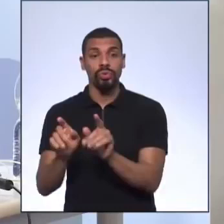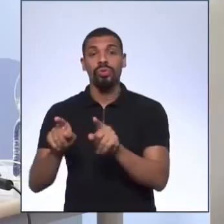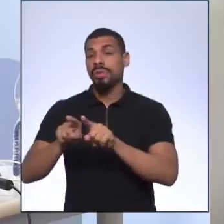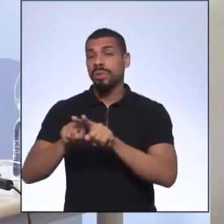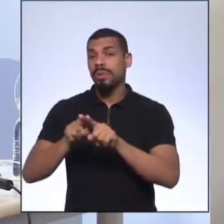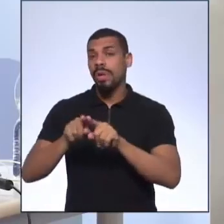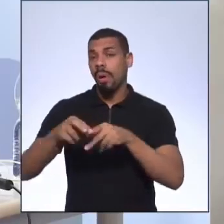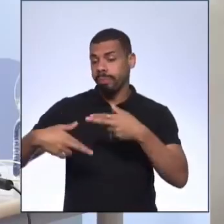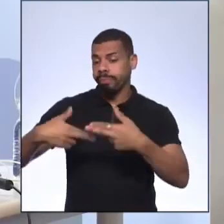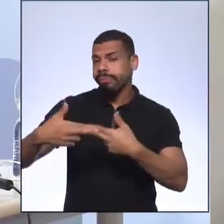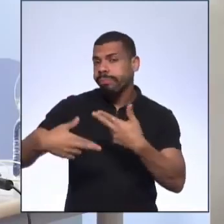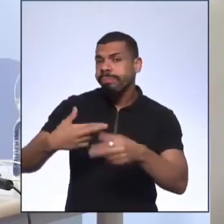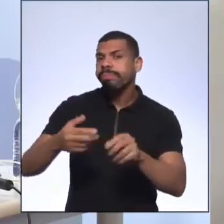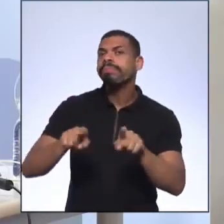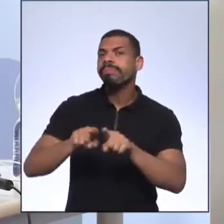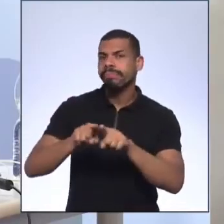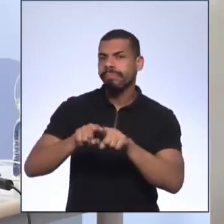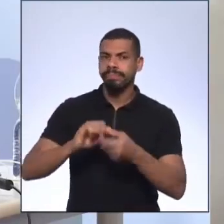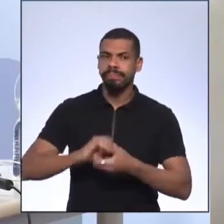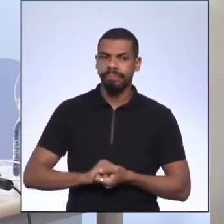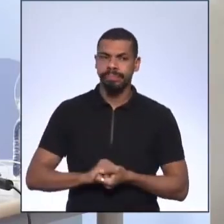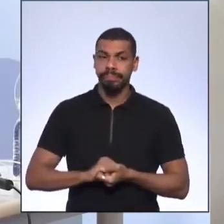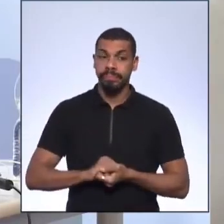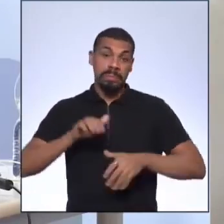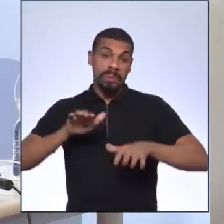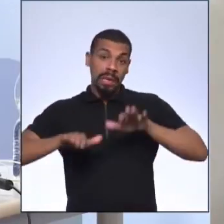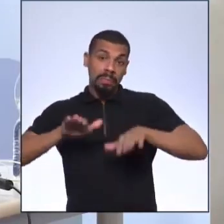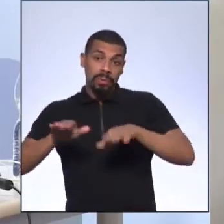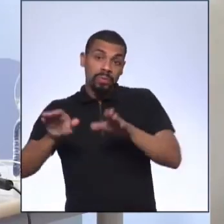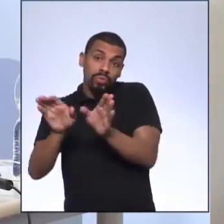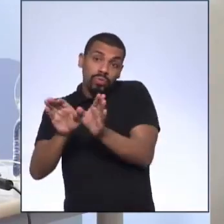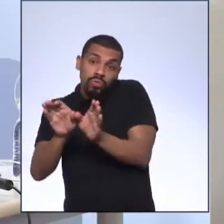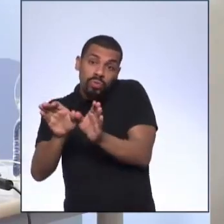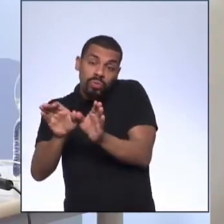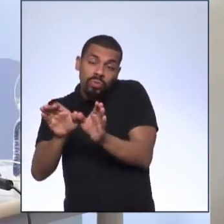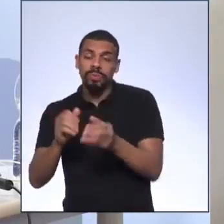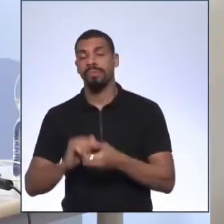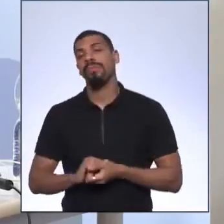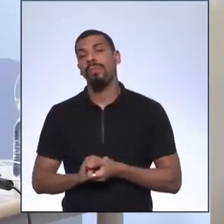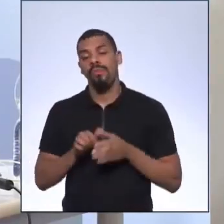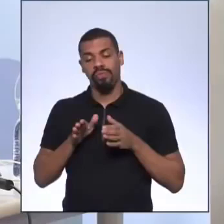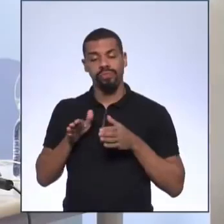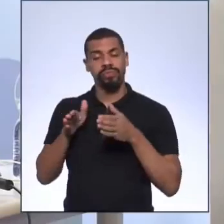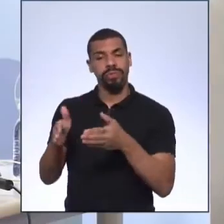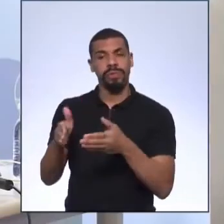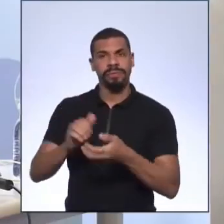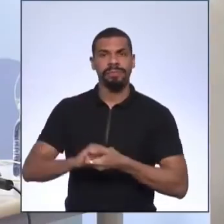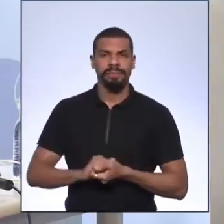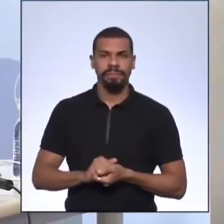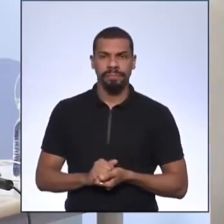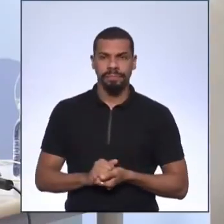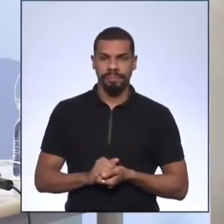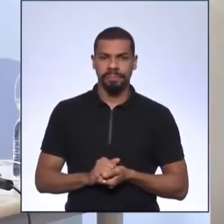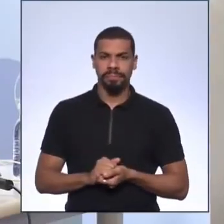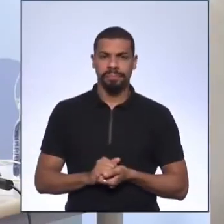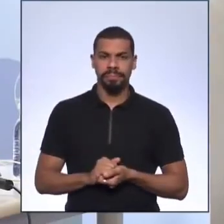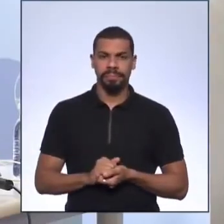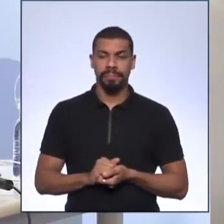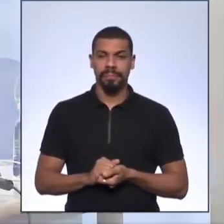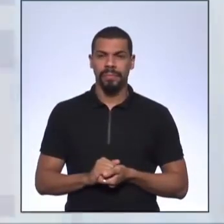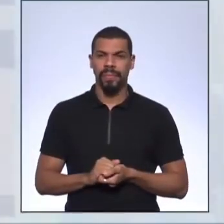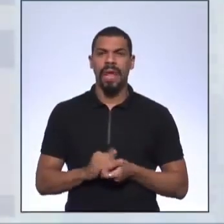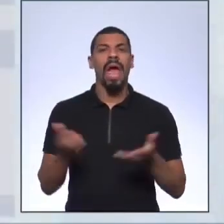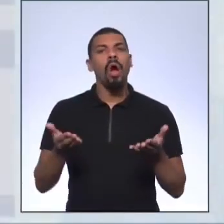da reprodução sexuada e reprodução assexuada, vai depender do grupo que a gente está observando. Os